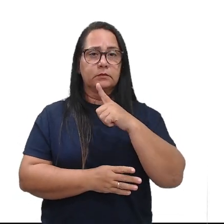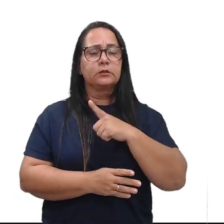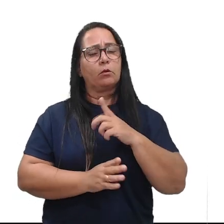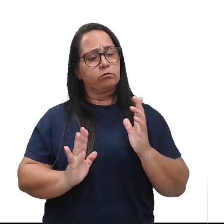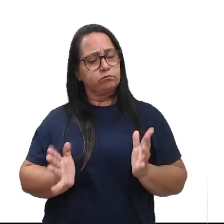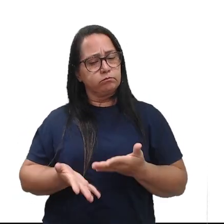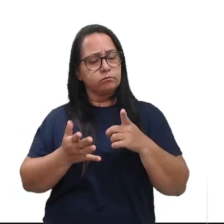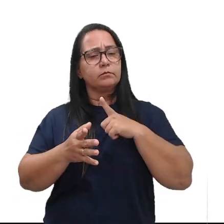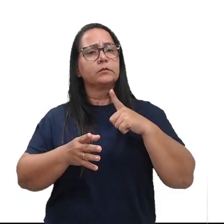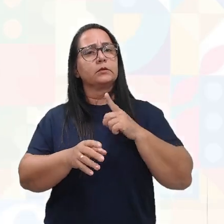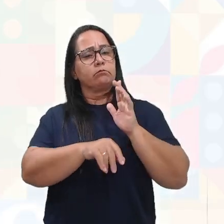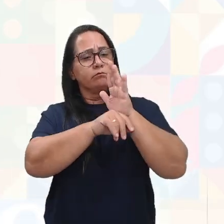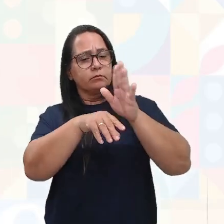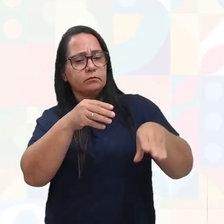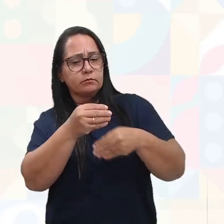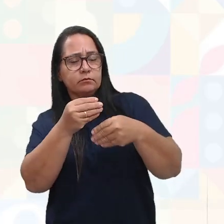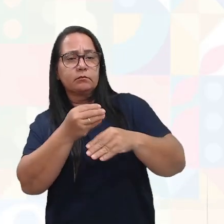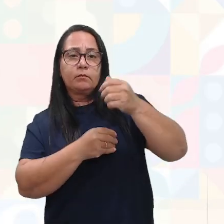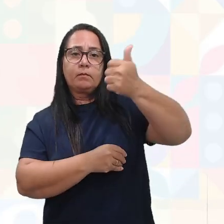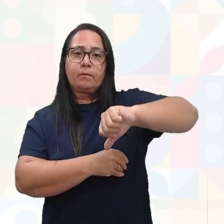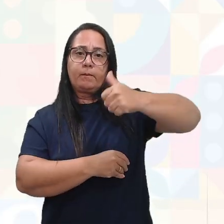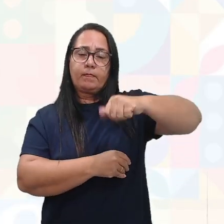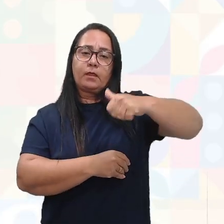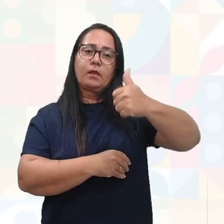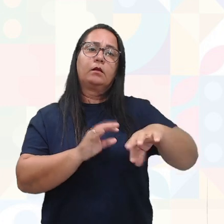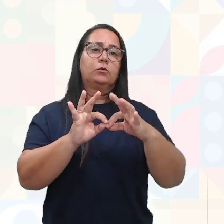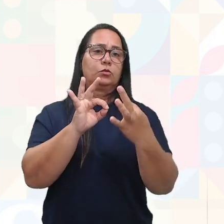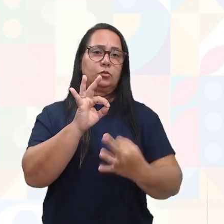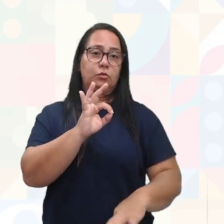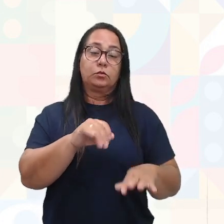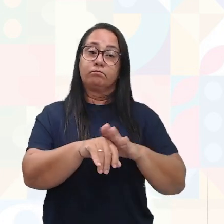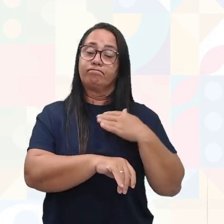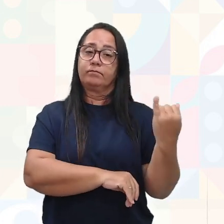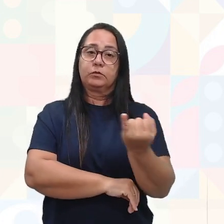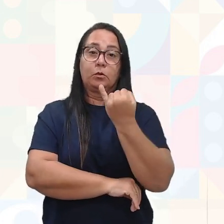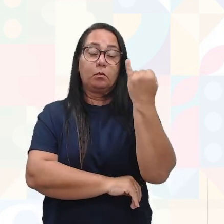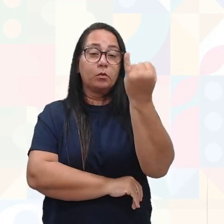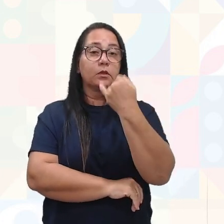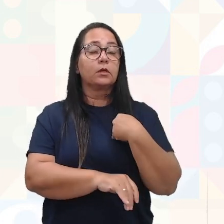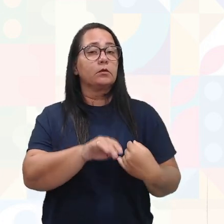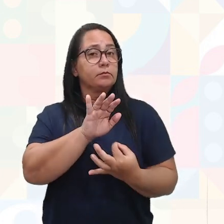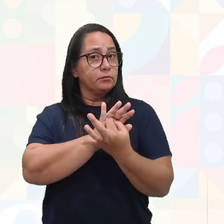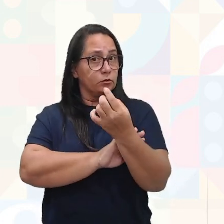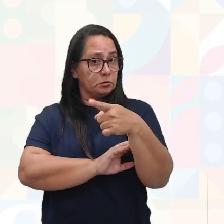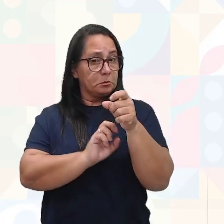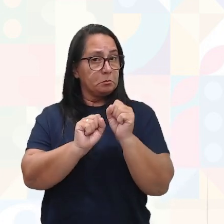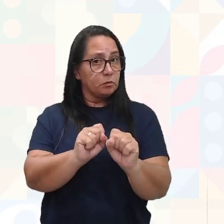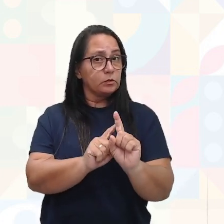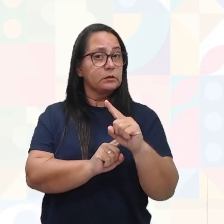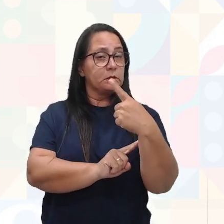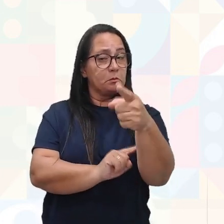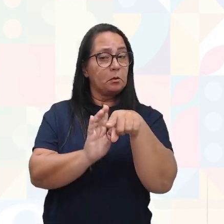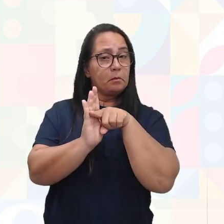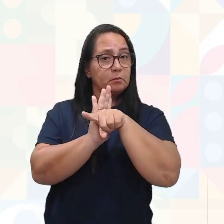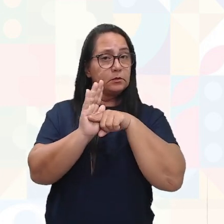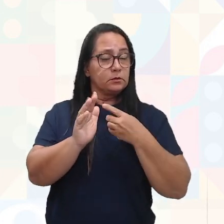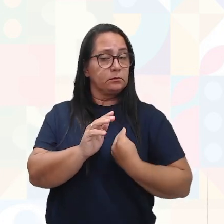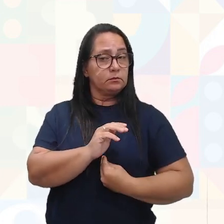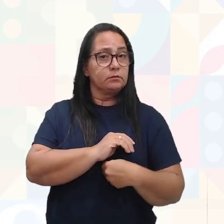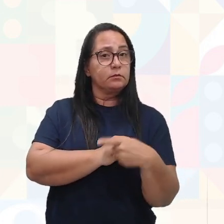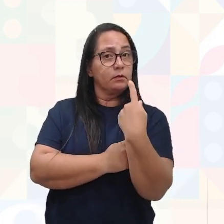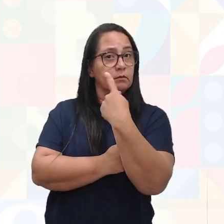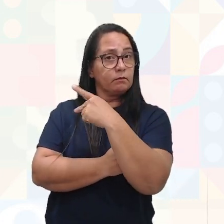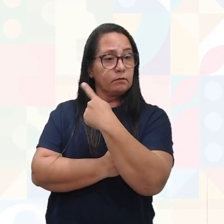uma contribuição para a análise do discurso muito importante. Eu sugiro até que, se vocês depois quiserem dar uma pesquisada sobre